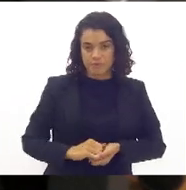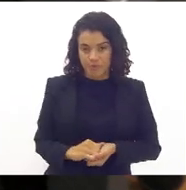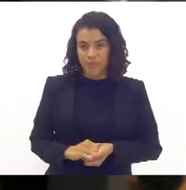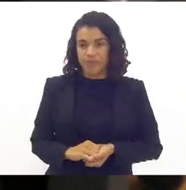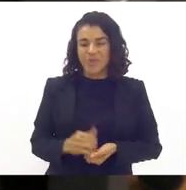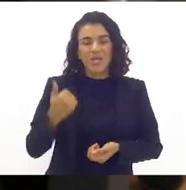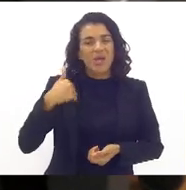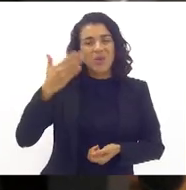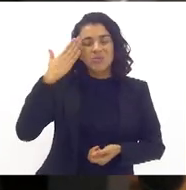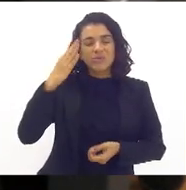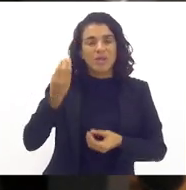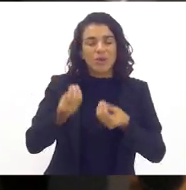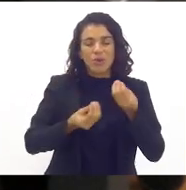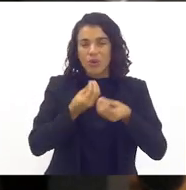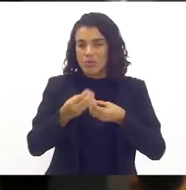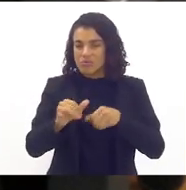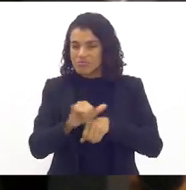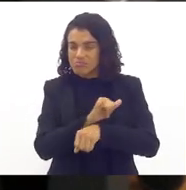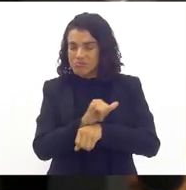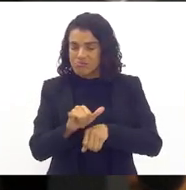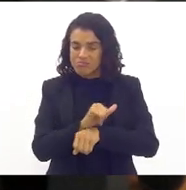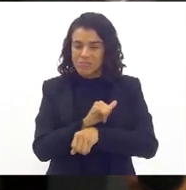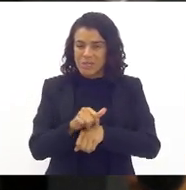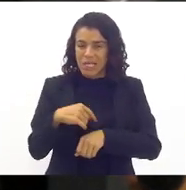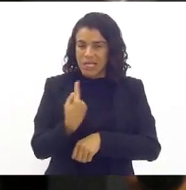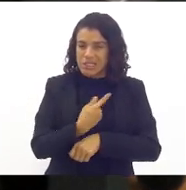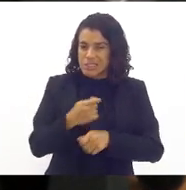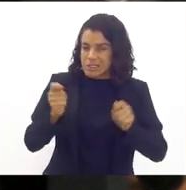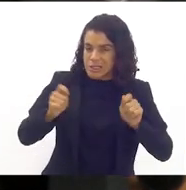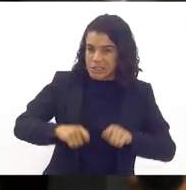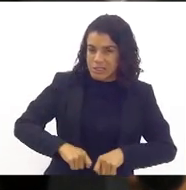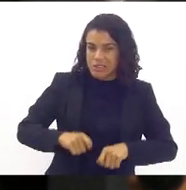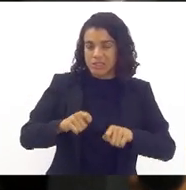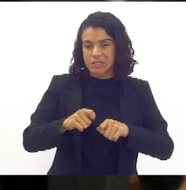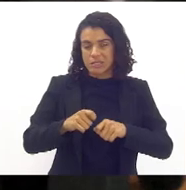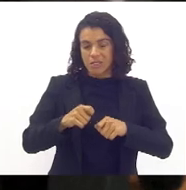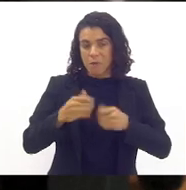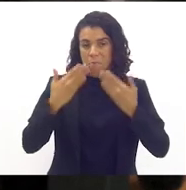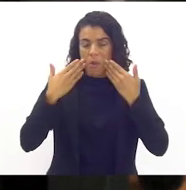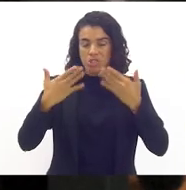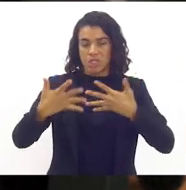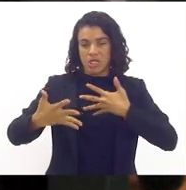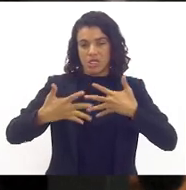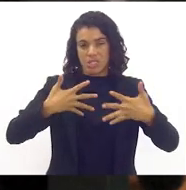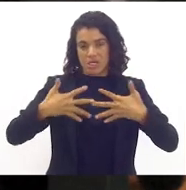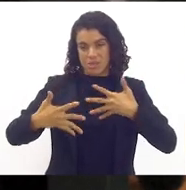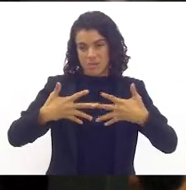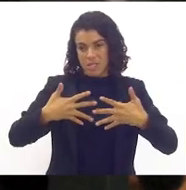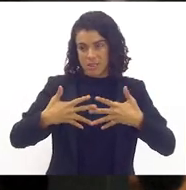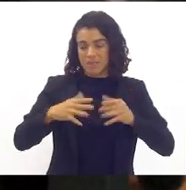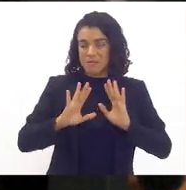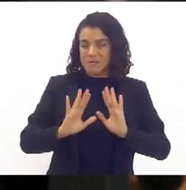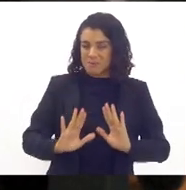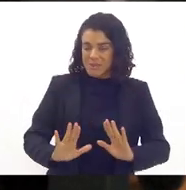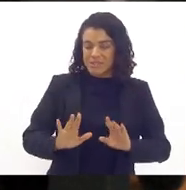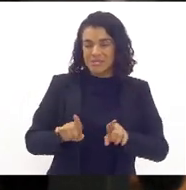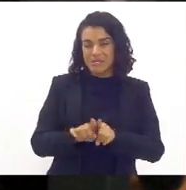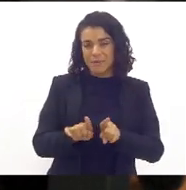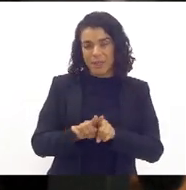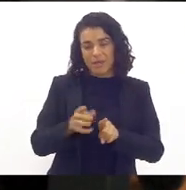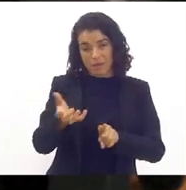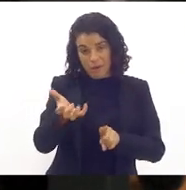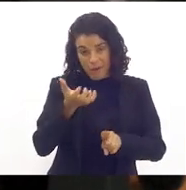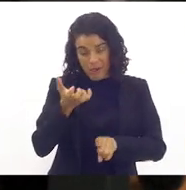Eu não sei de que forma a gente podia dar essa transparência. E o que eu queria